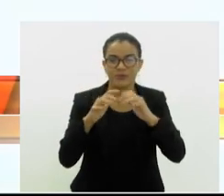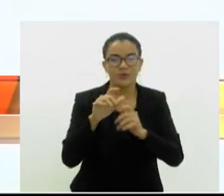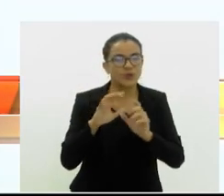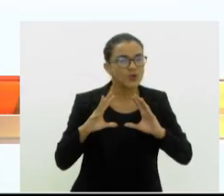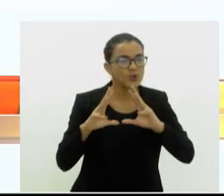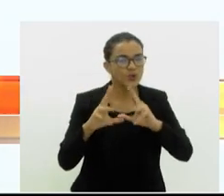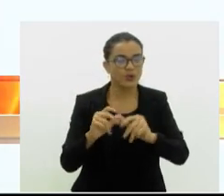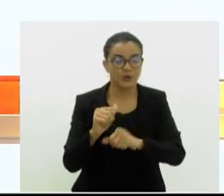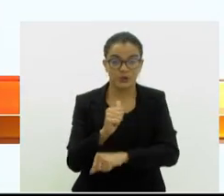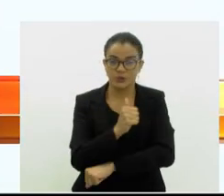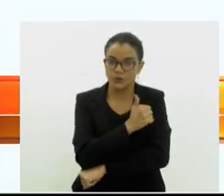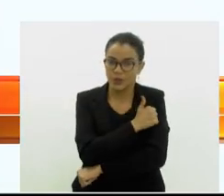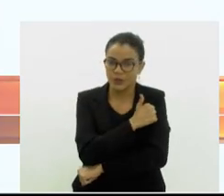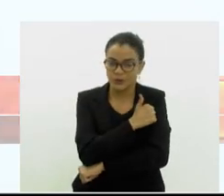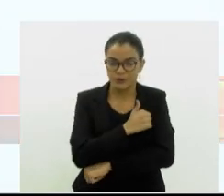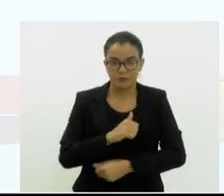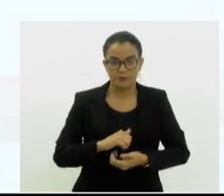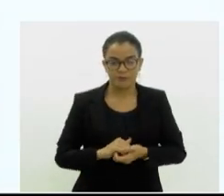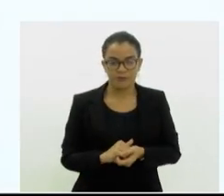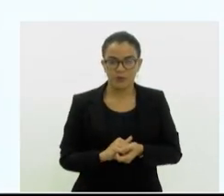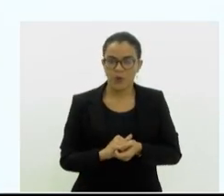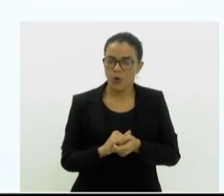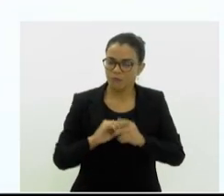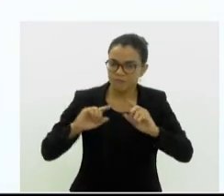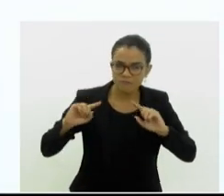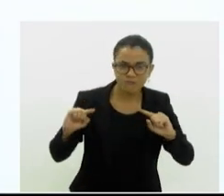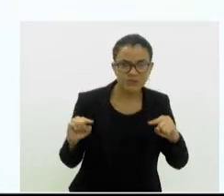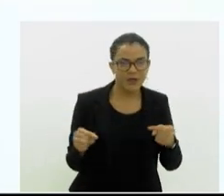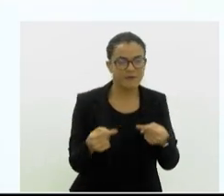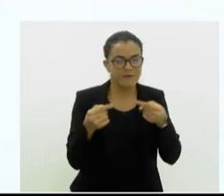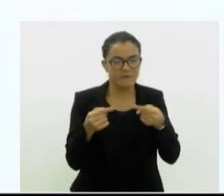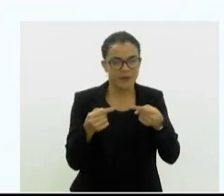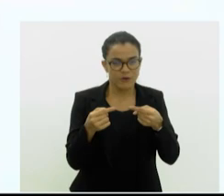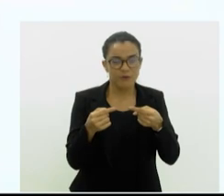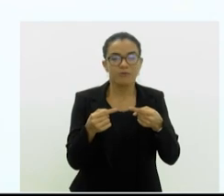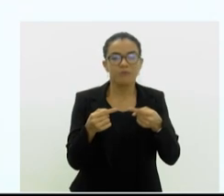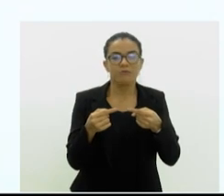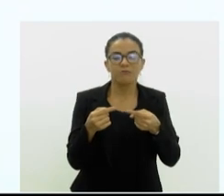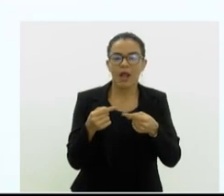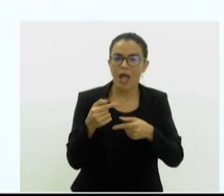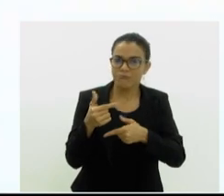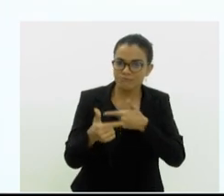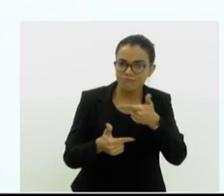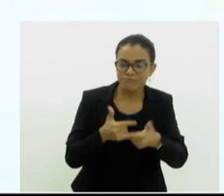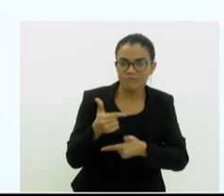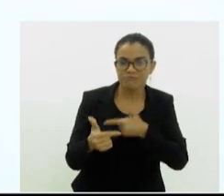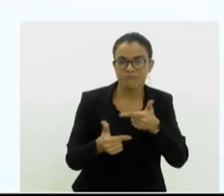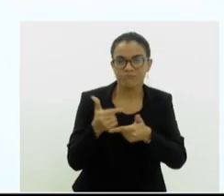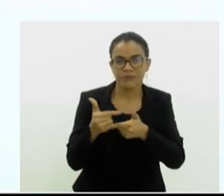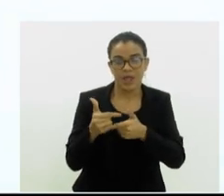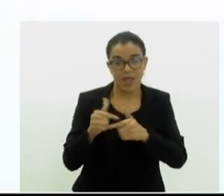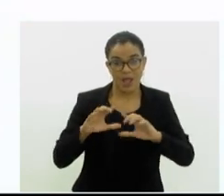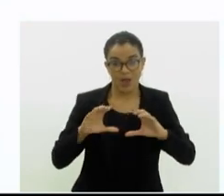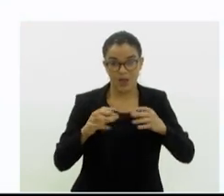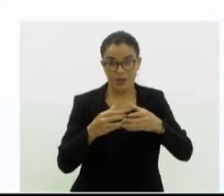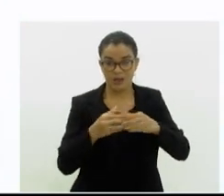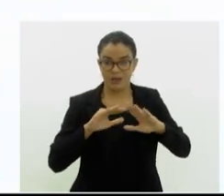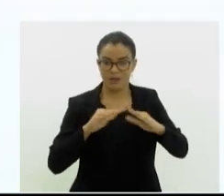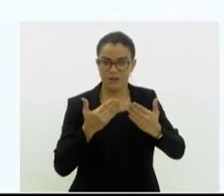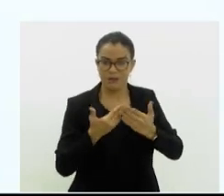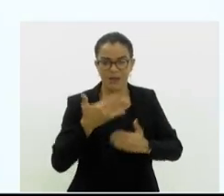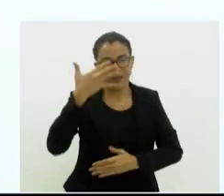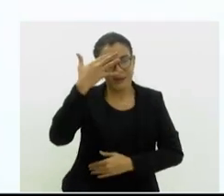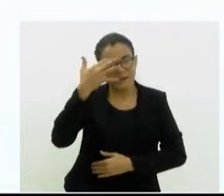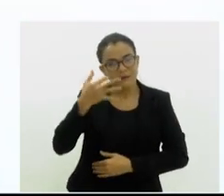O maior desafio que a gente vem enfrentando para desenvolver o nosso trabalho é a comunidade escolar entender